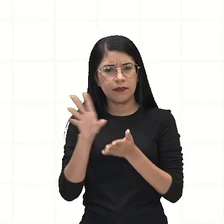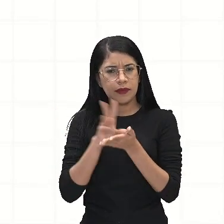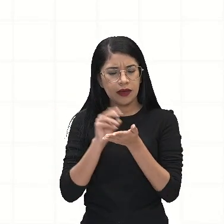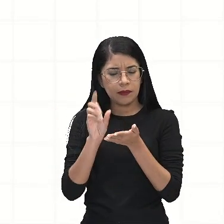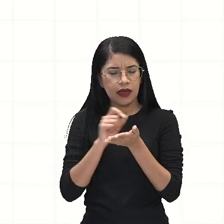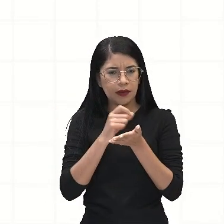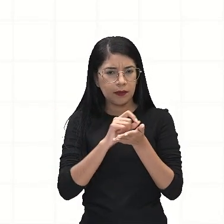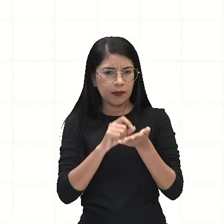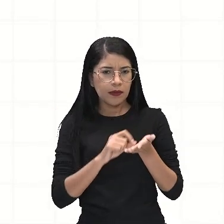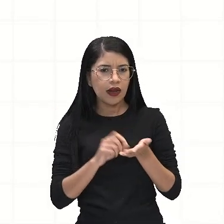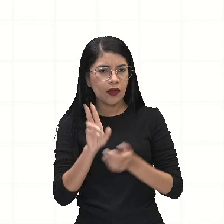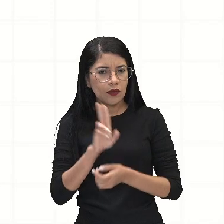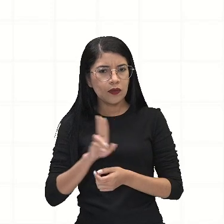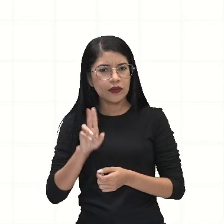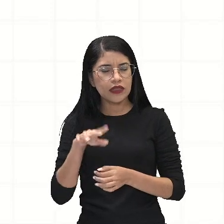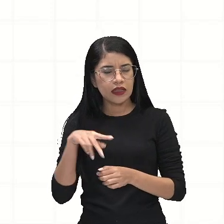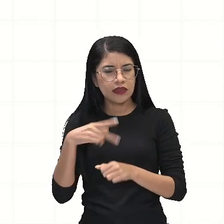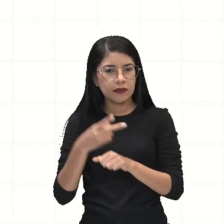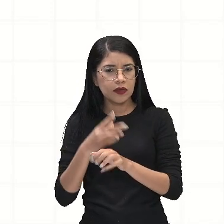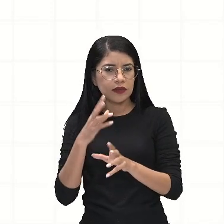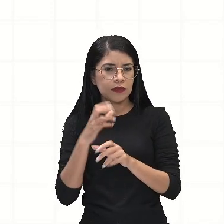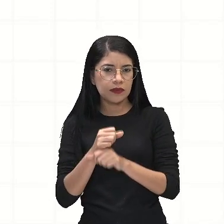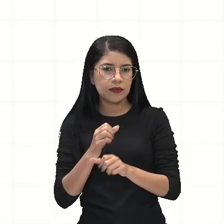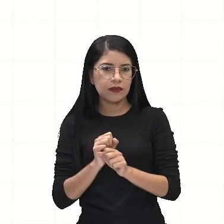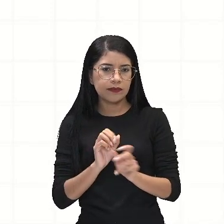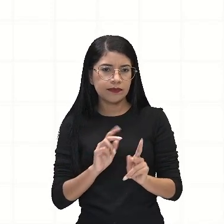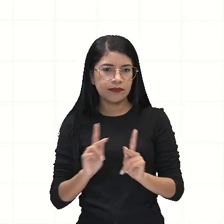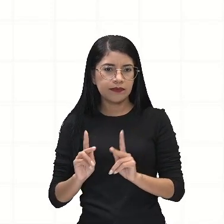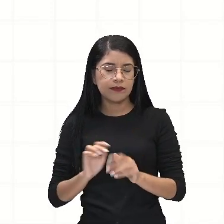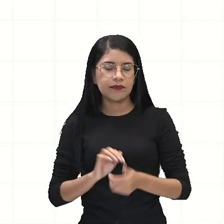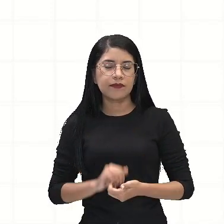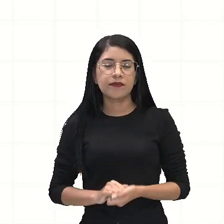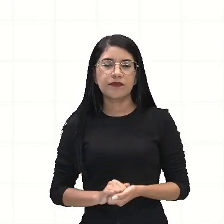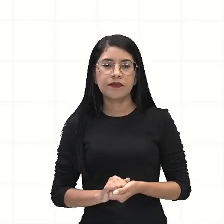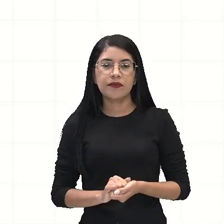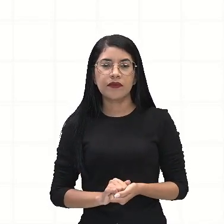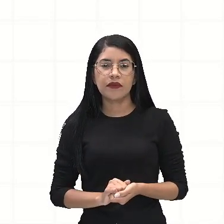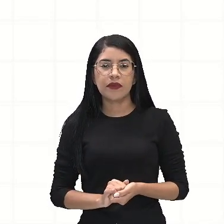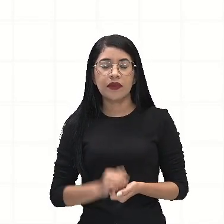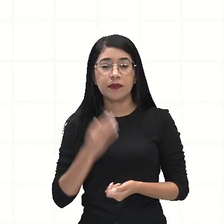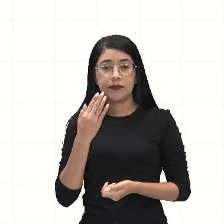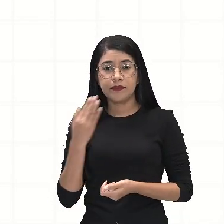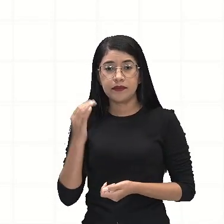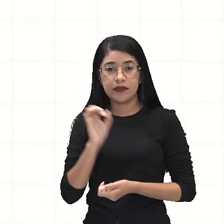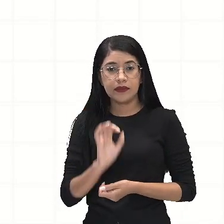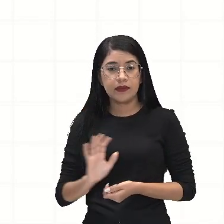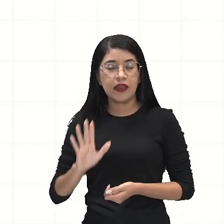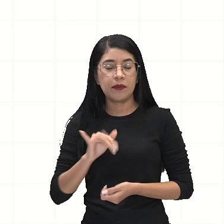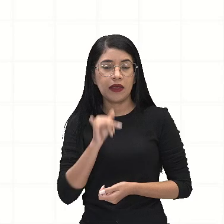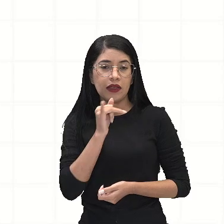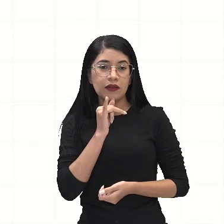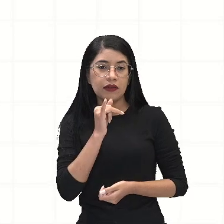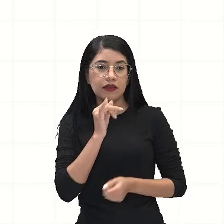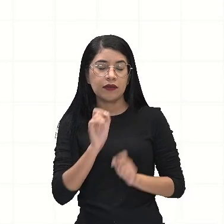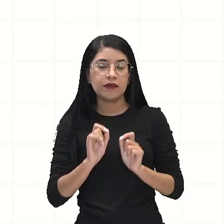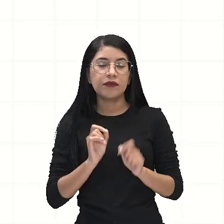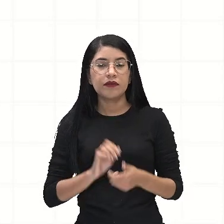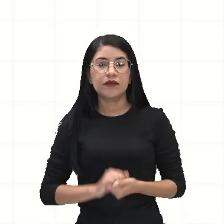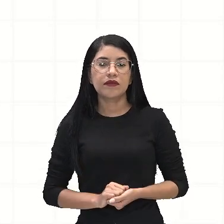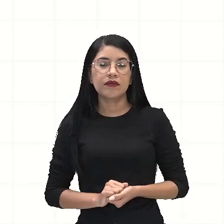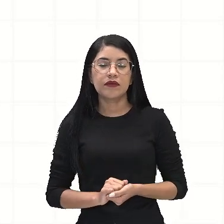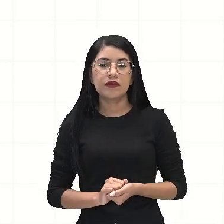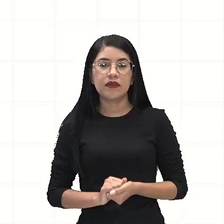para a gente utilizar daqui a pouco, tá bom? Então, ó, observa aqui no exemplo. Ó, o vértice,